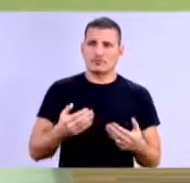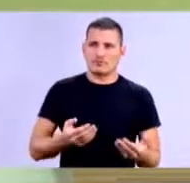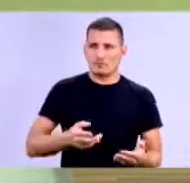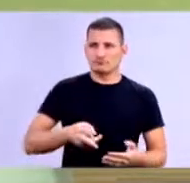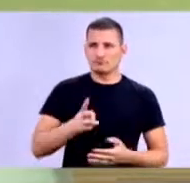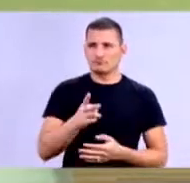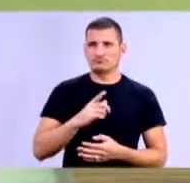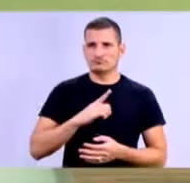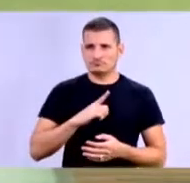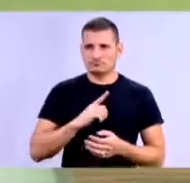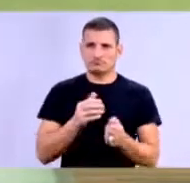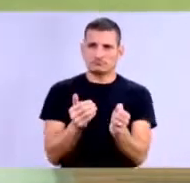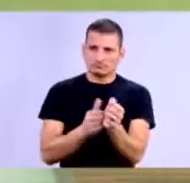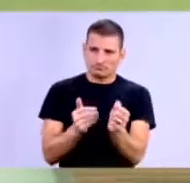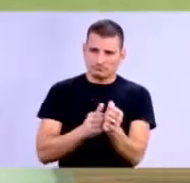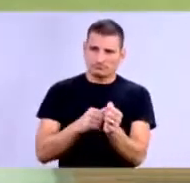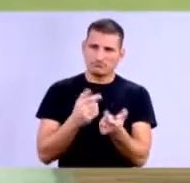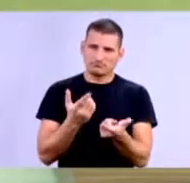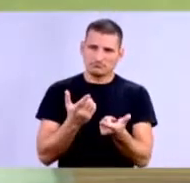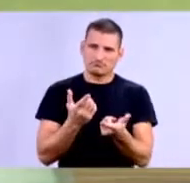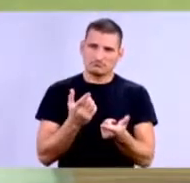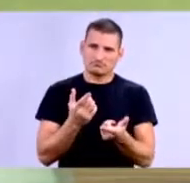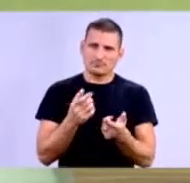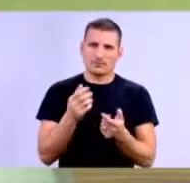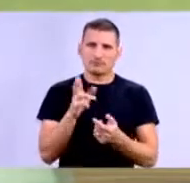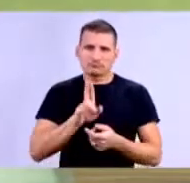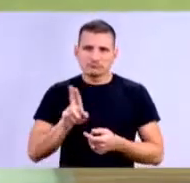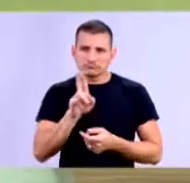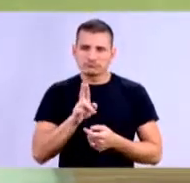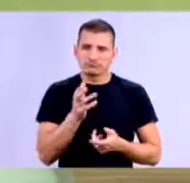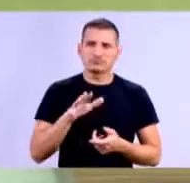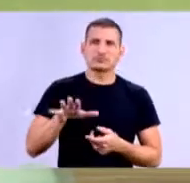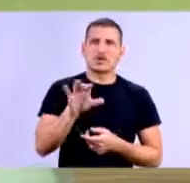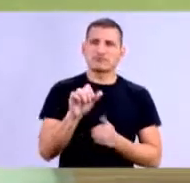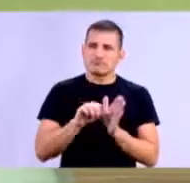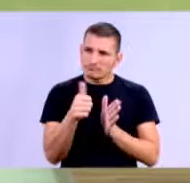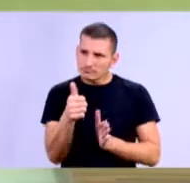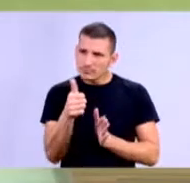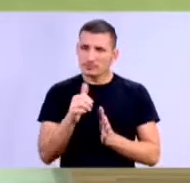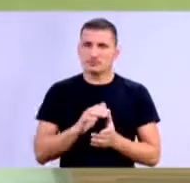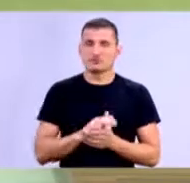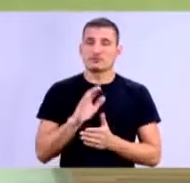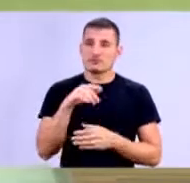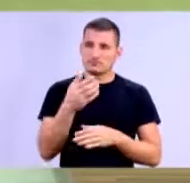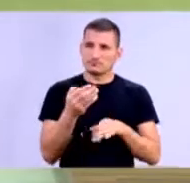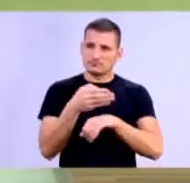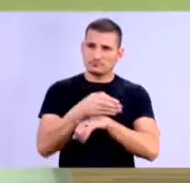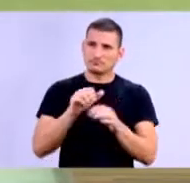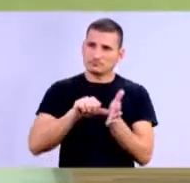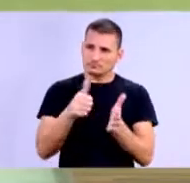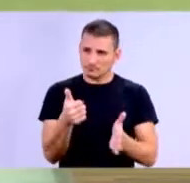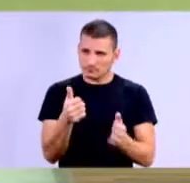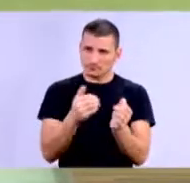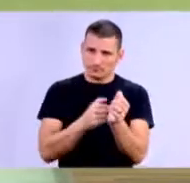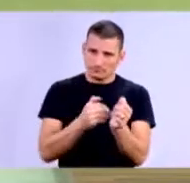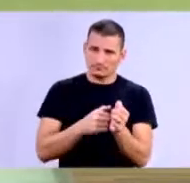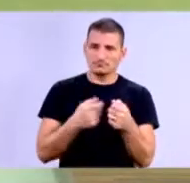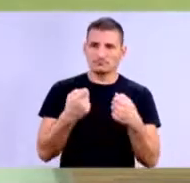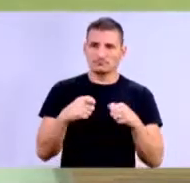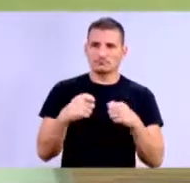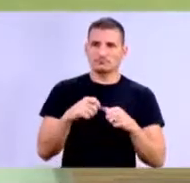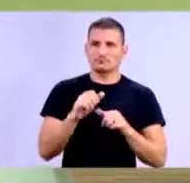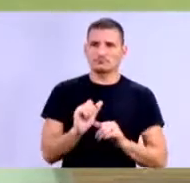uma senha geral. Depois que você acessa a primeira vez com a senha geral, faz-se